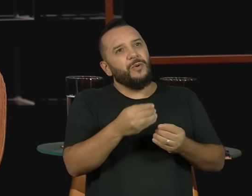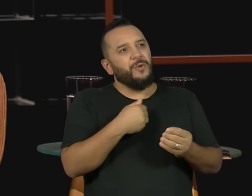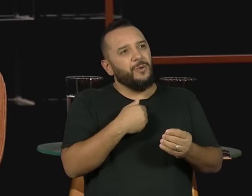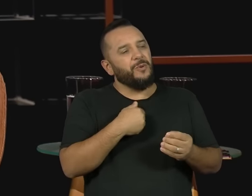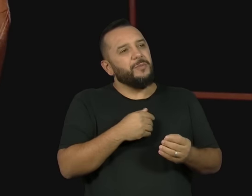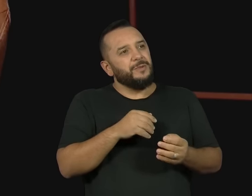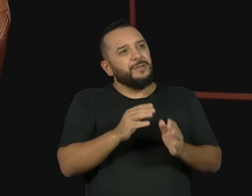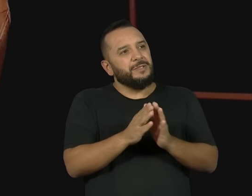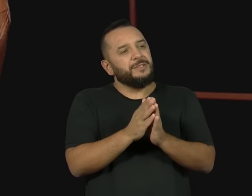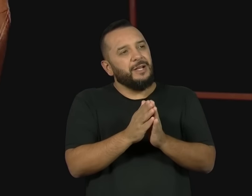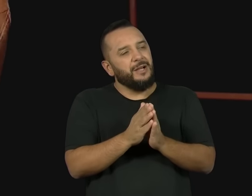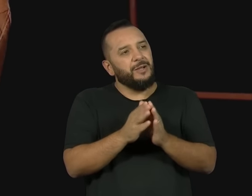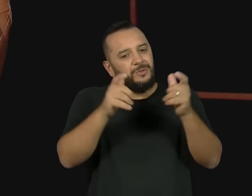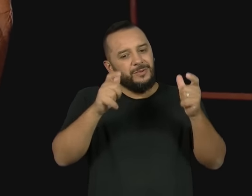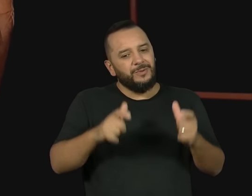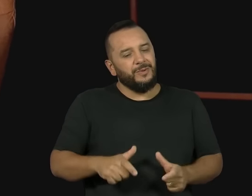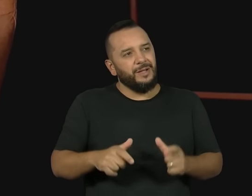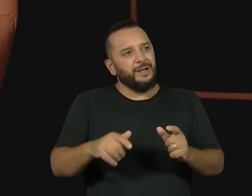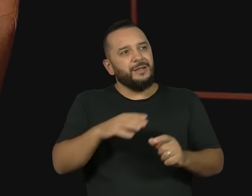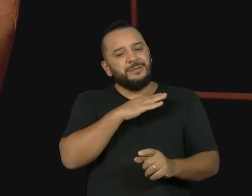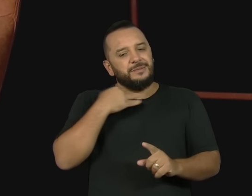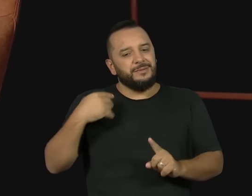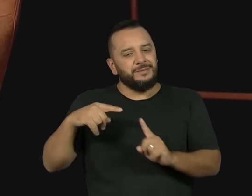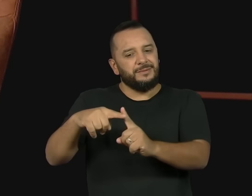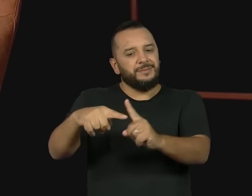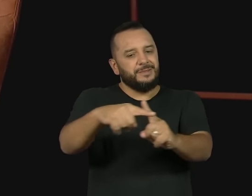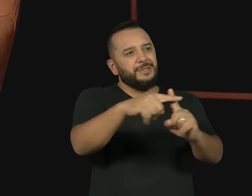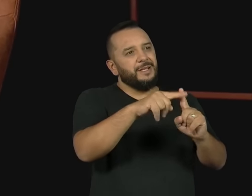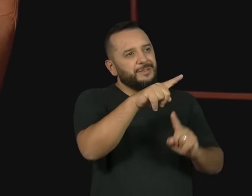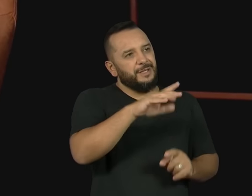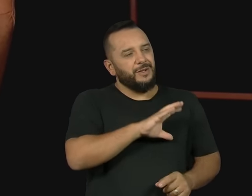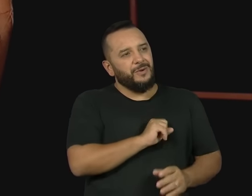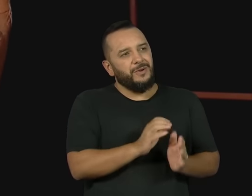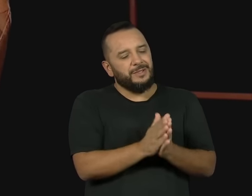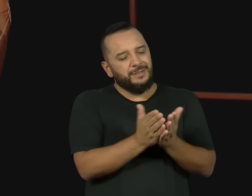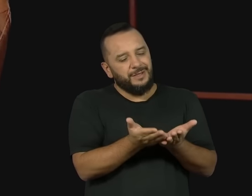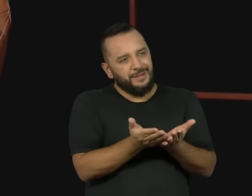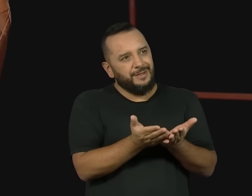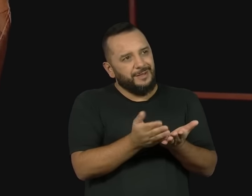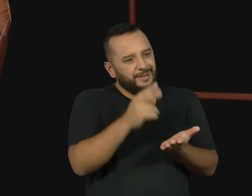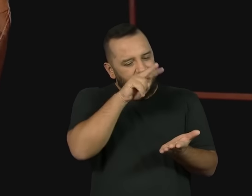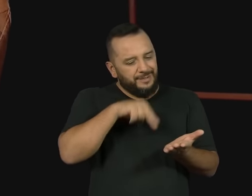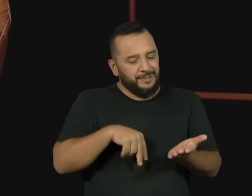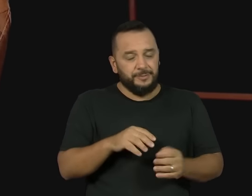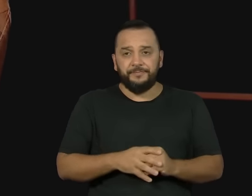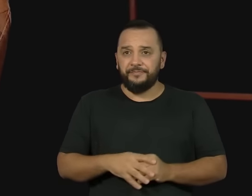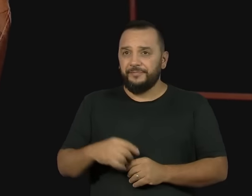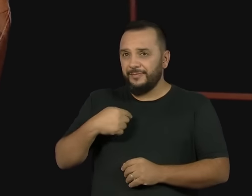cemitério? Bom, primeiro que eu sou disléxica, né, com número,